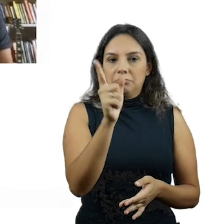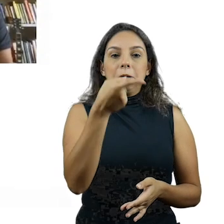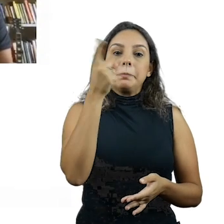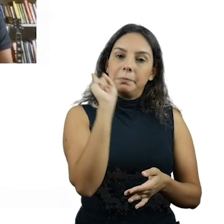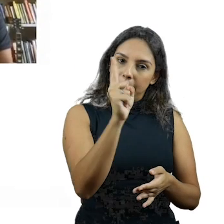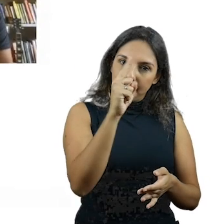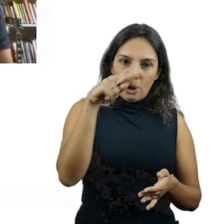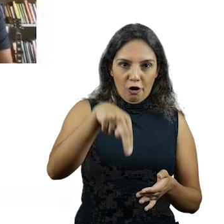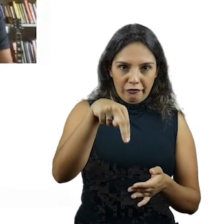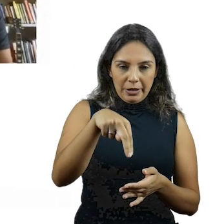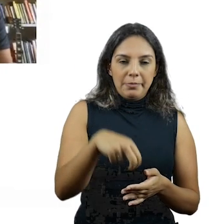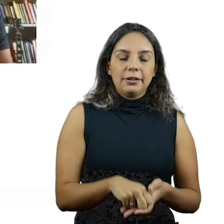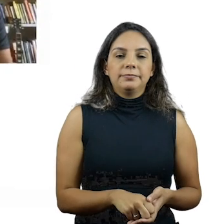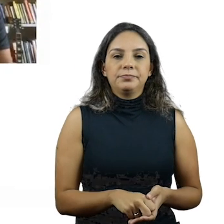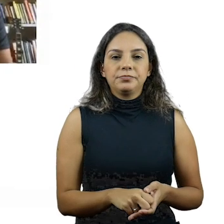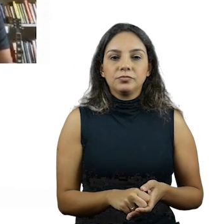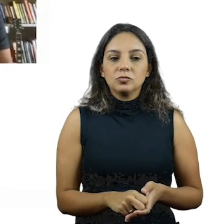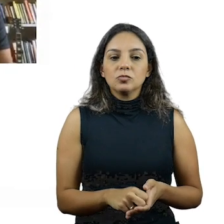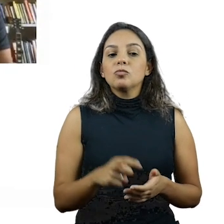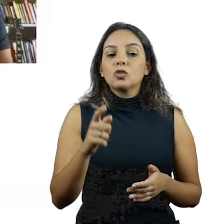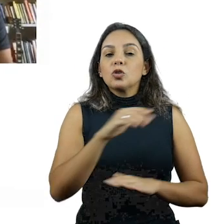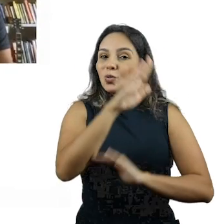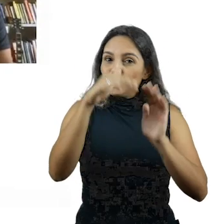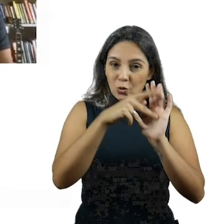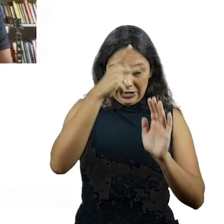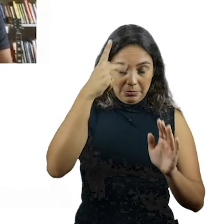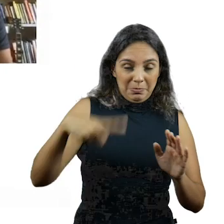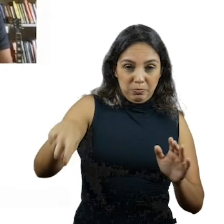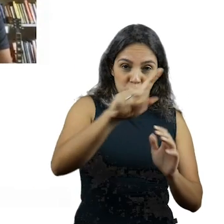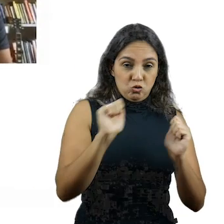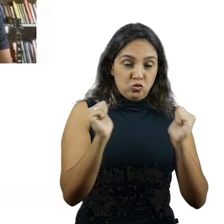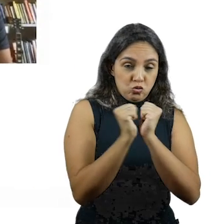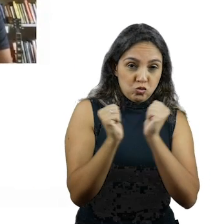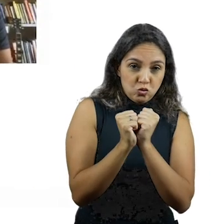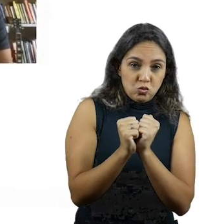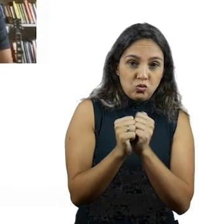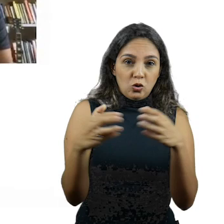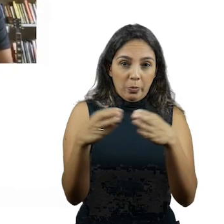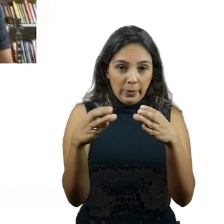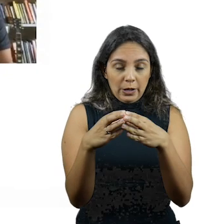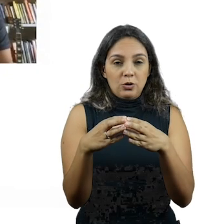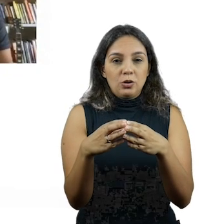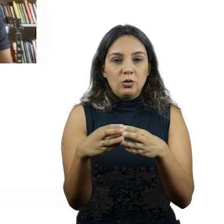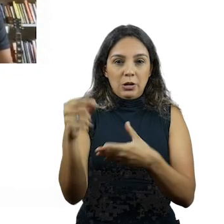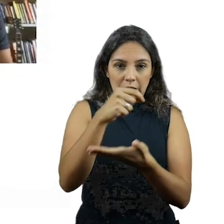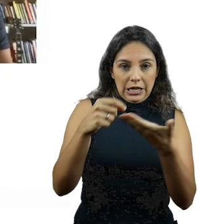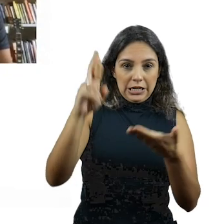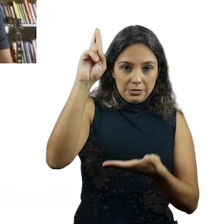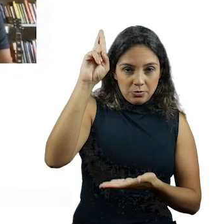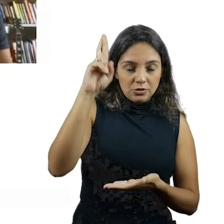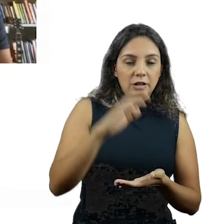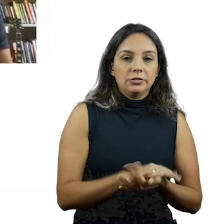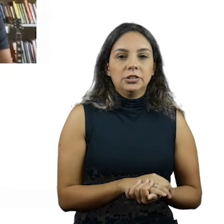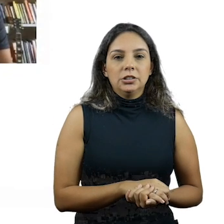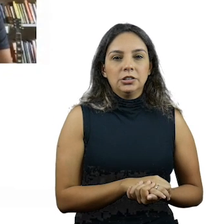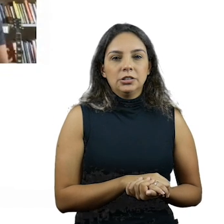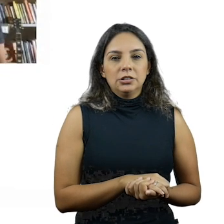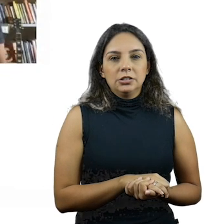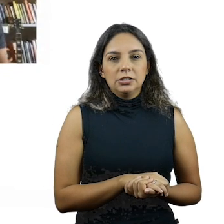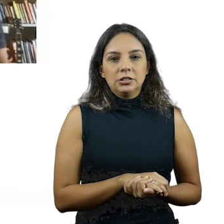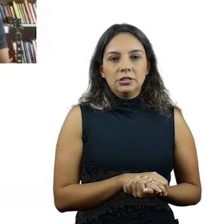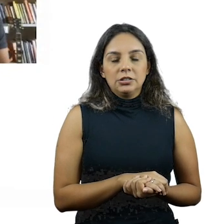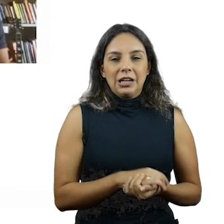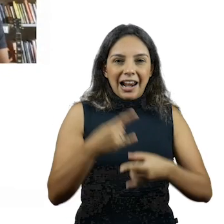for possível, híbrido, que é o que eu queria, um grupo pequeno de autores pilotando